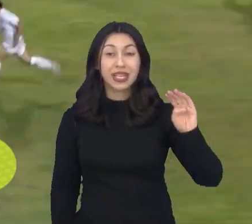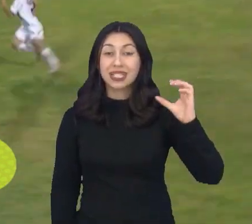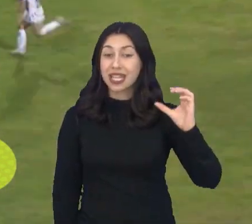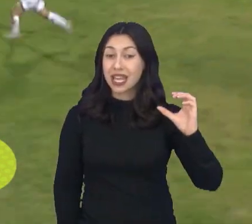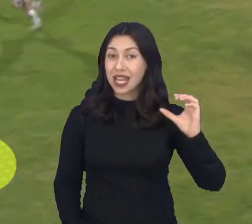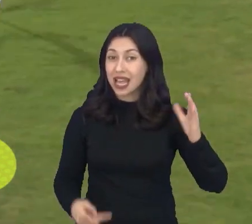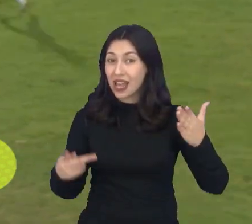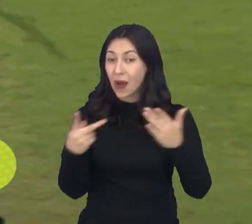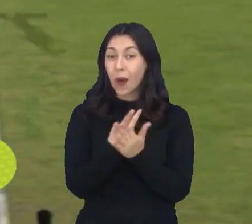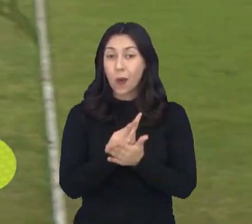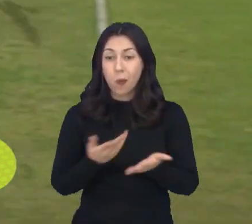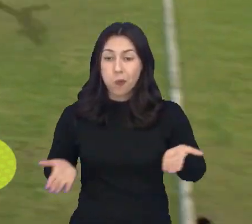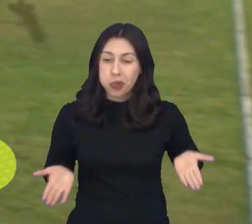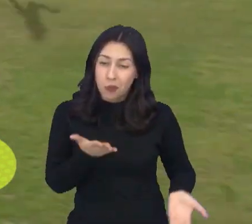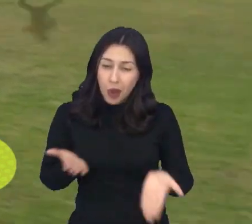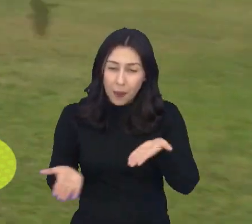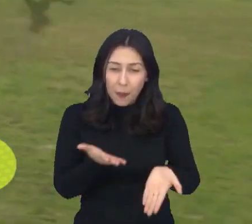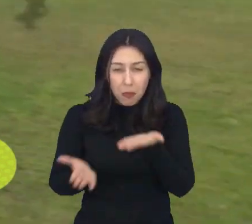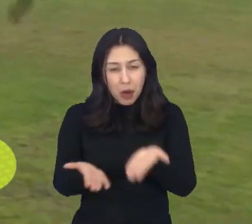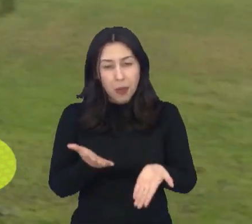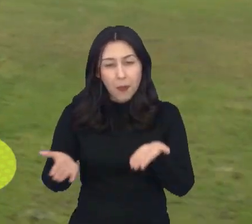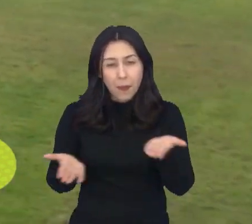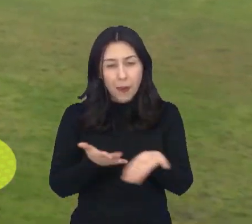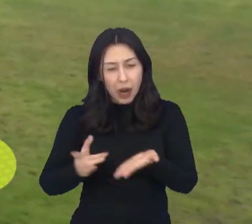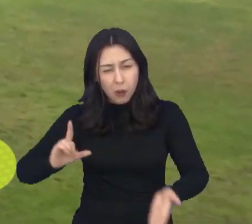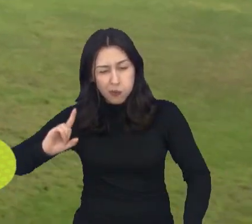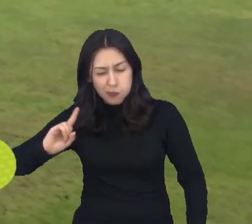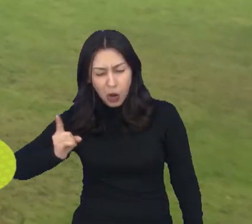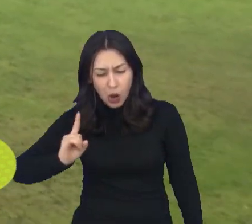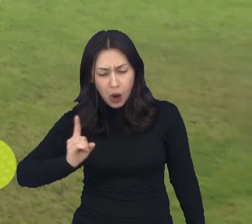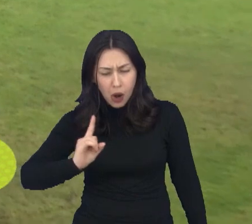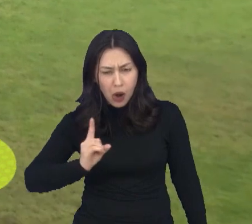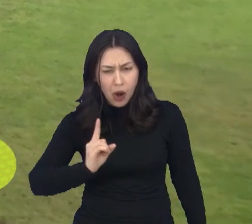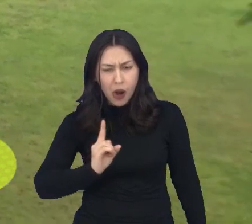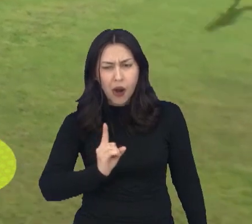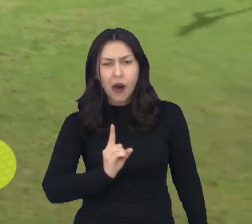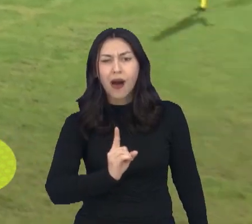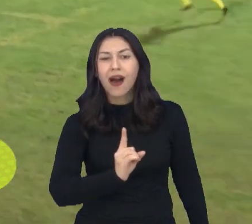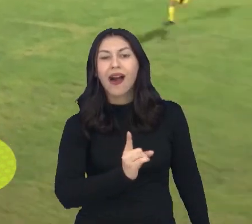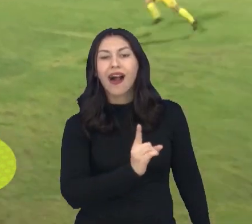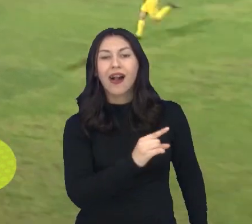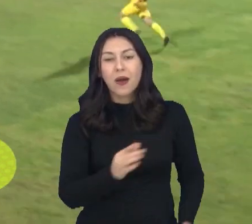João Gabriel puxou mais um contra-ataque para a Águia. Dessa vez a bola caiu nos